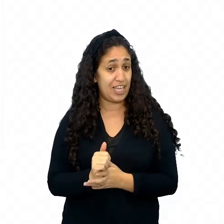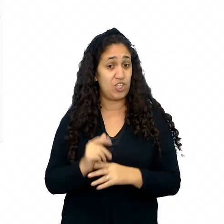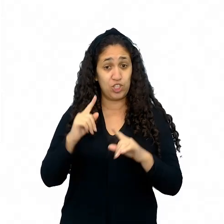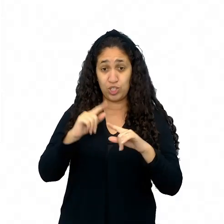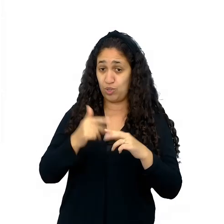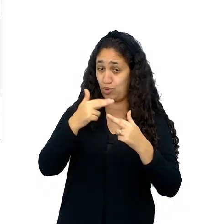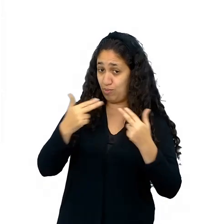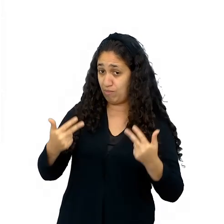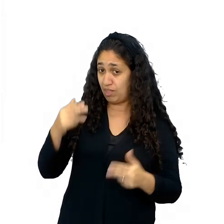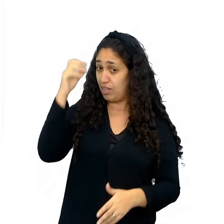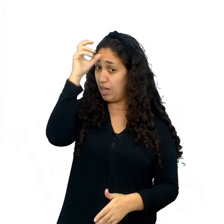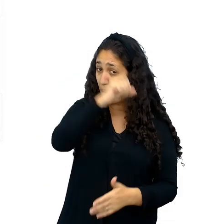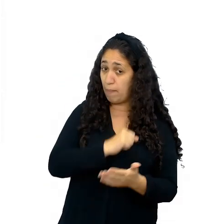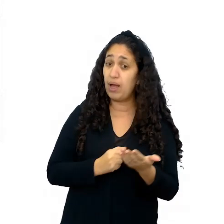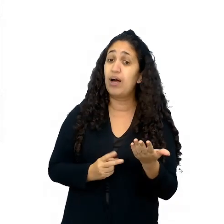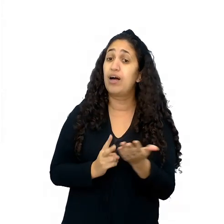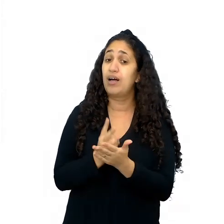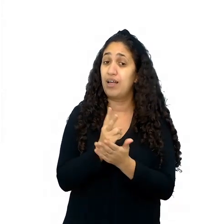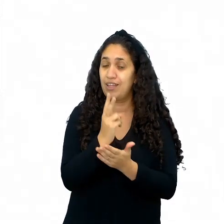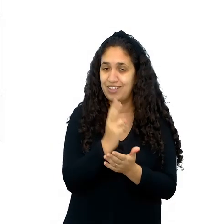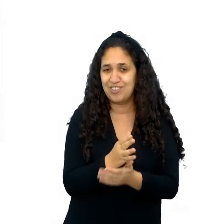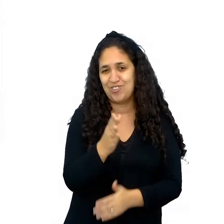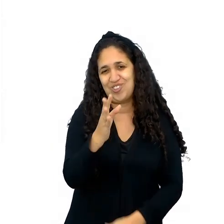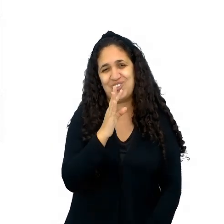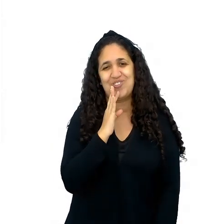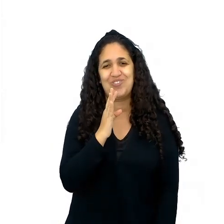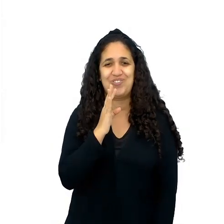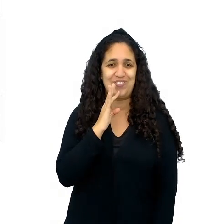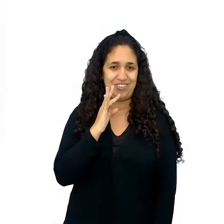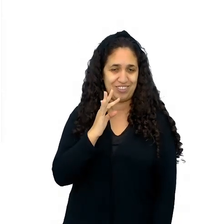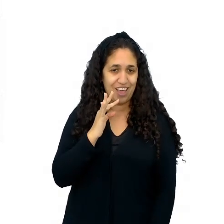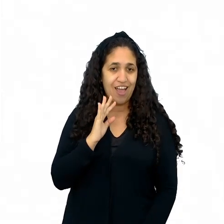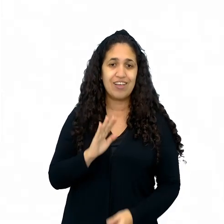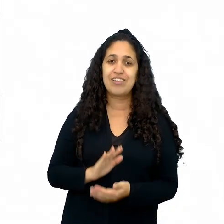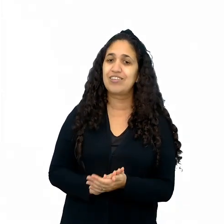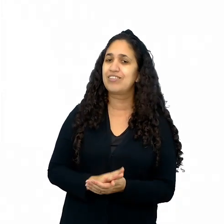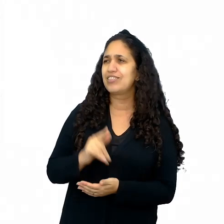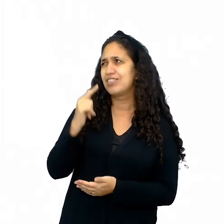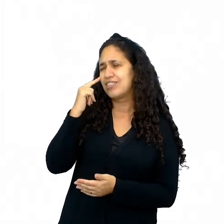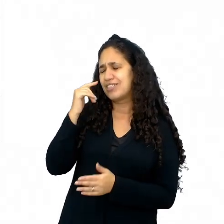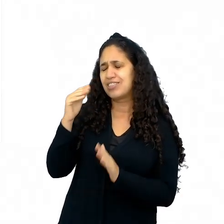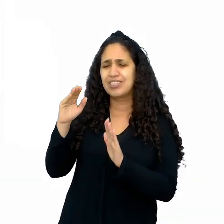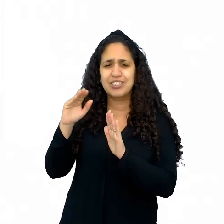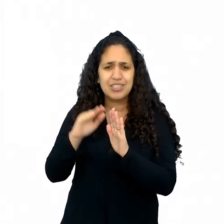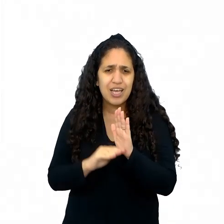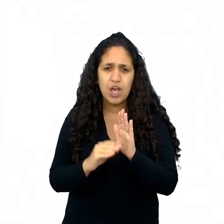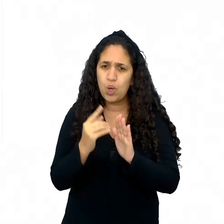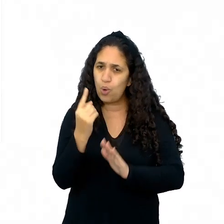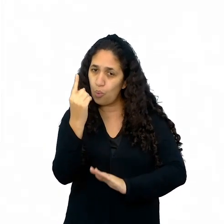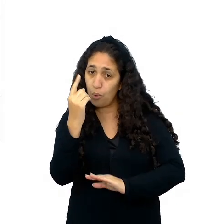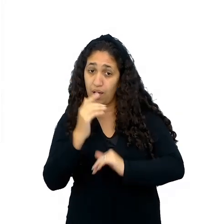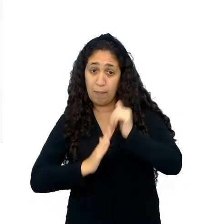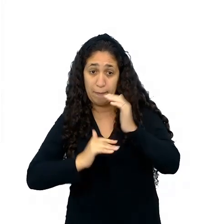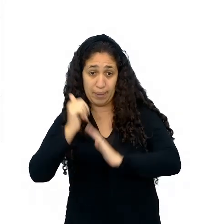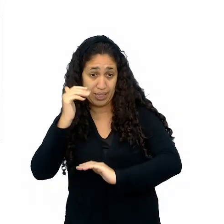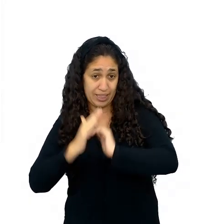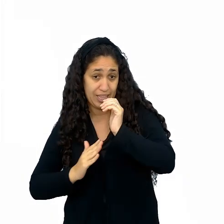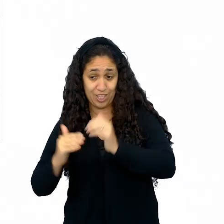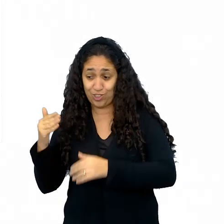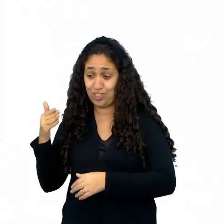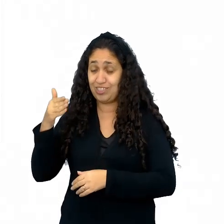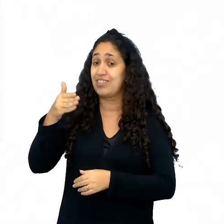Aprender Sempre, como vocês já conhecem, nós sempre trouxemos uma habilidade essencial, que